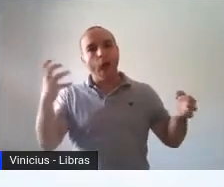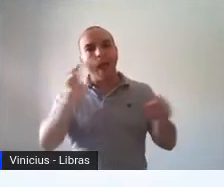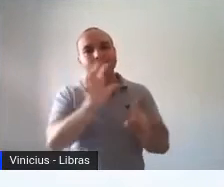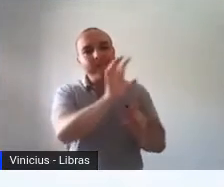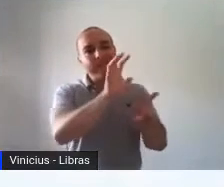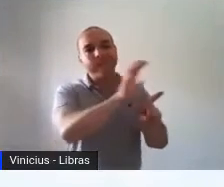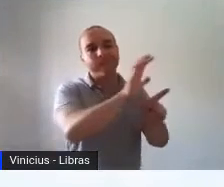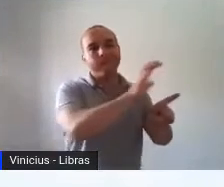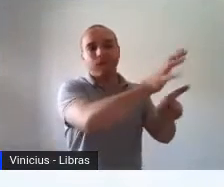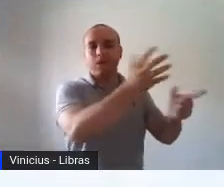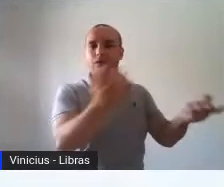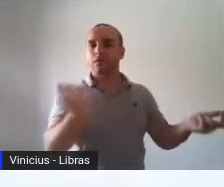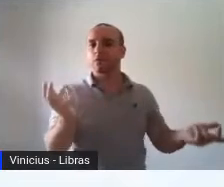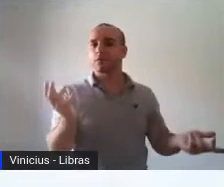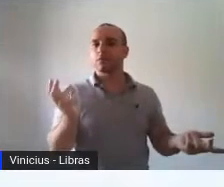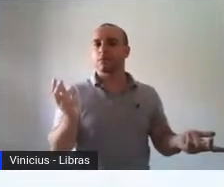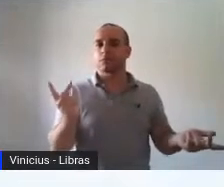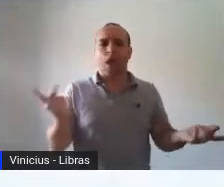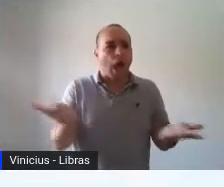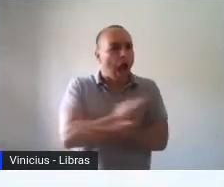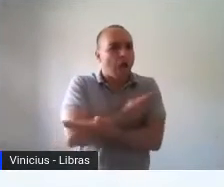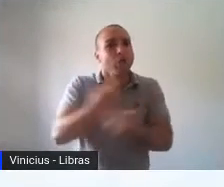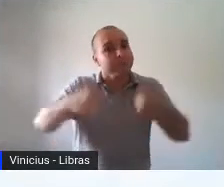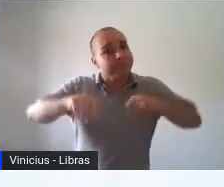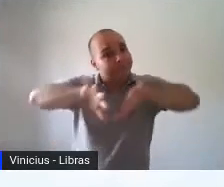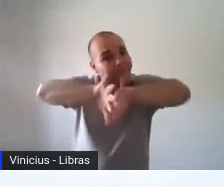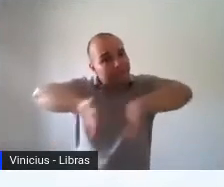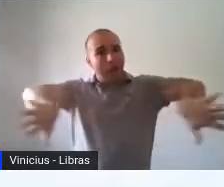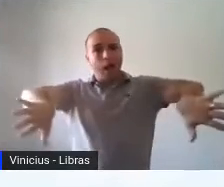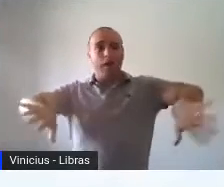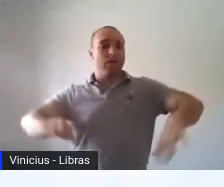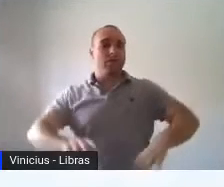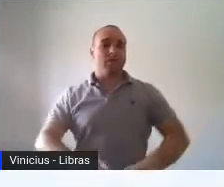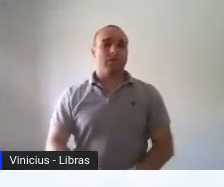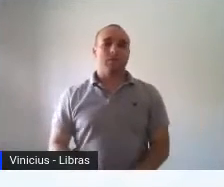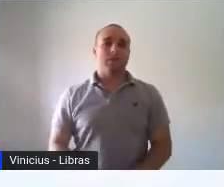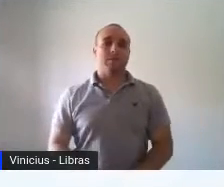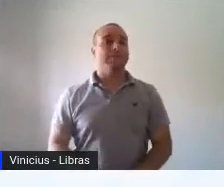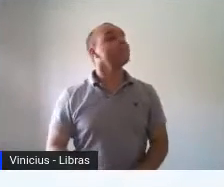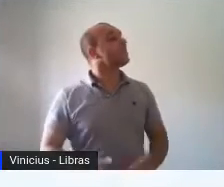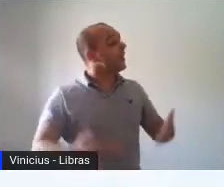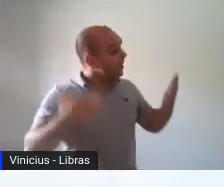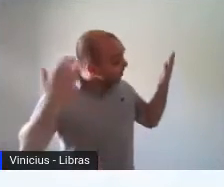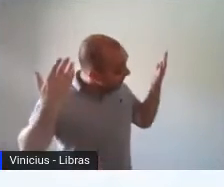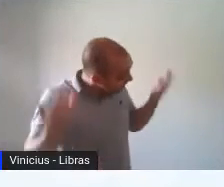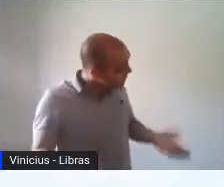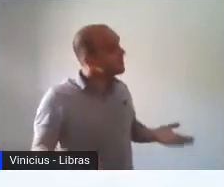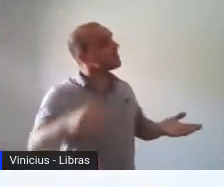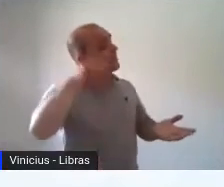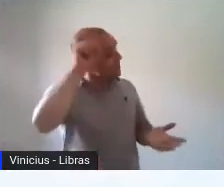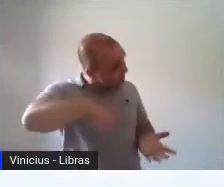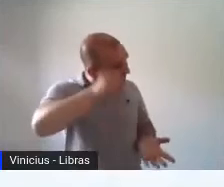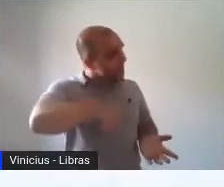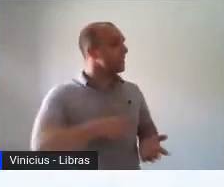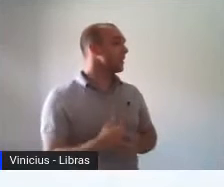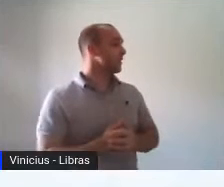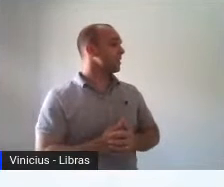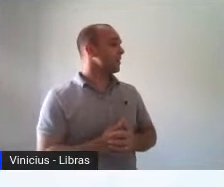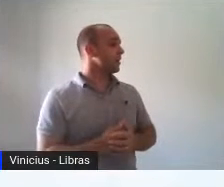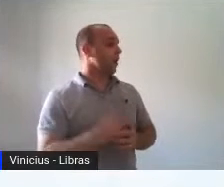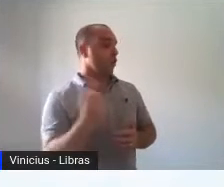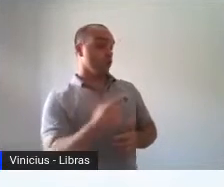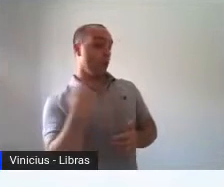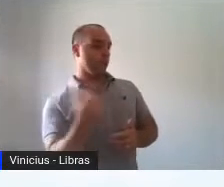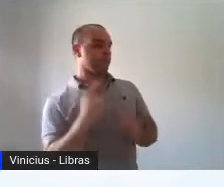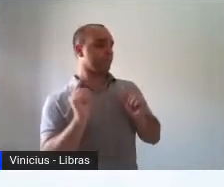e também tem uma questão, a gente percebe pela análise, né, de analistas, de